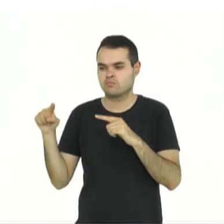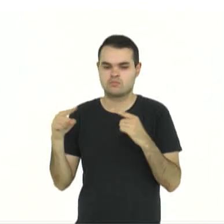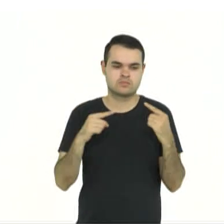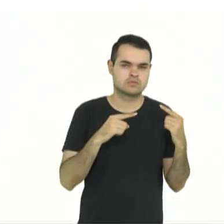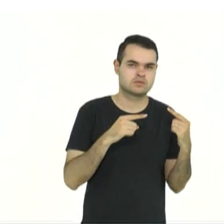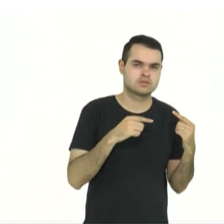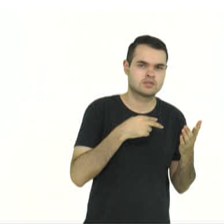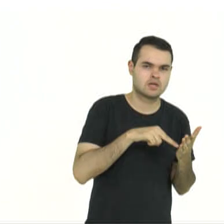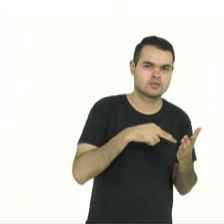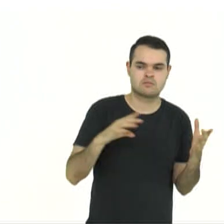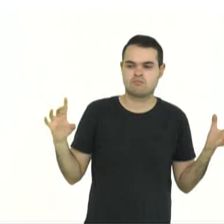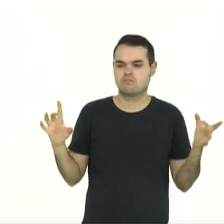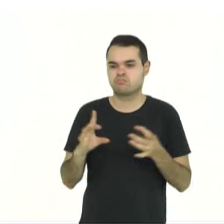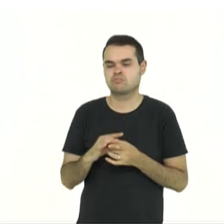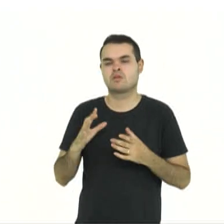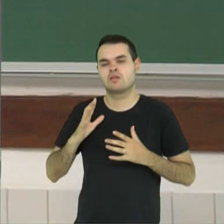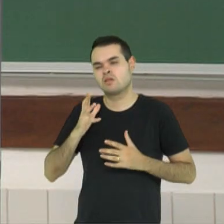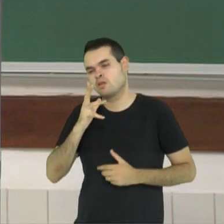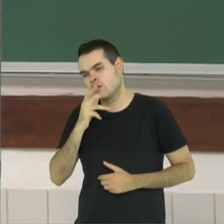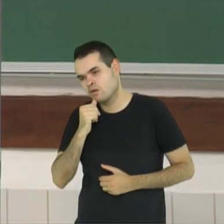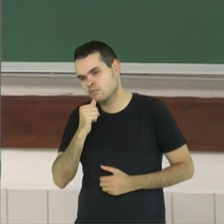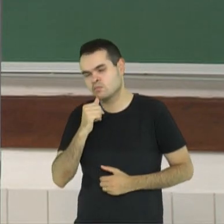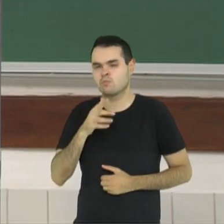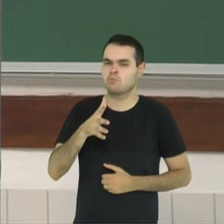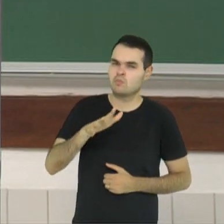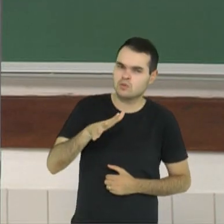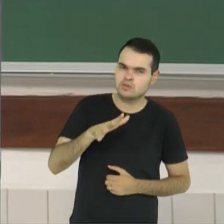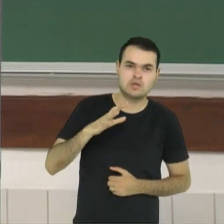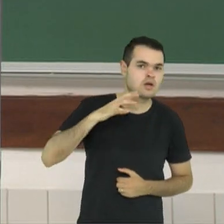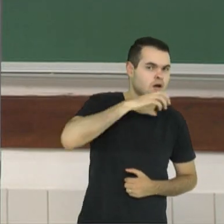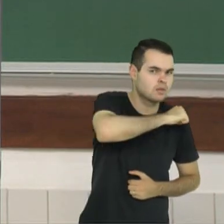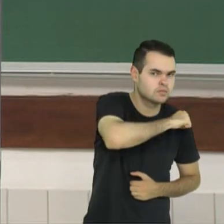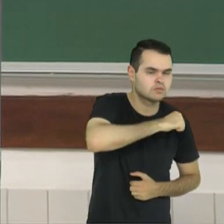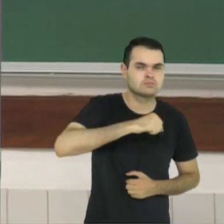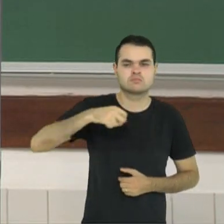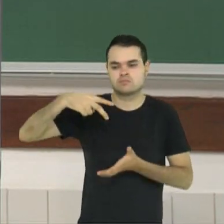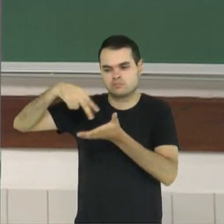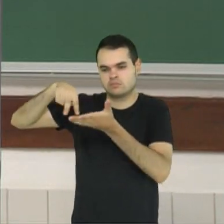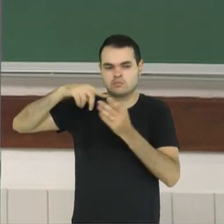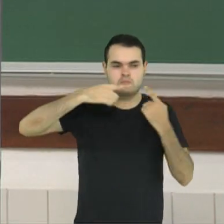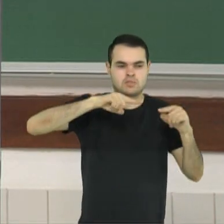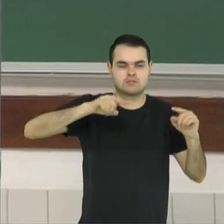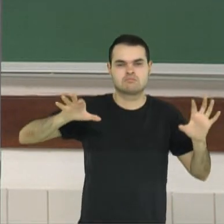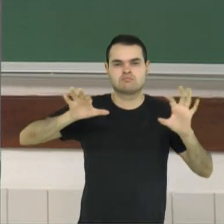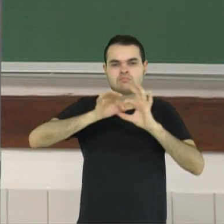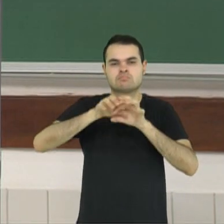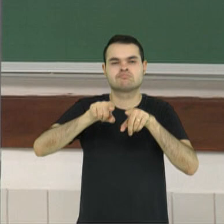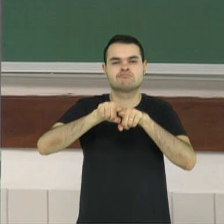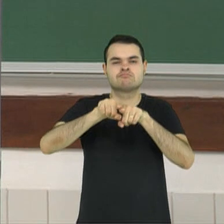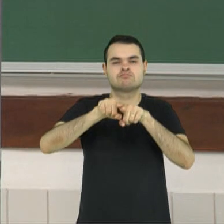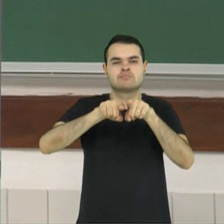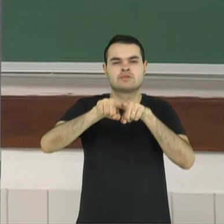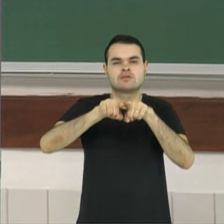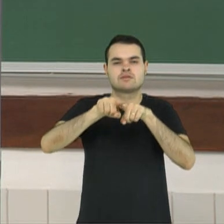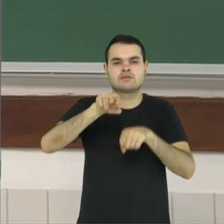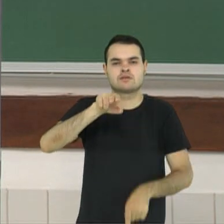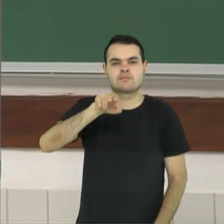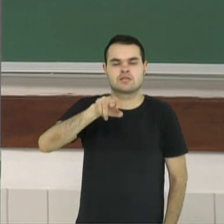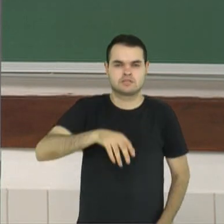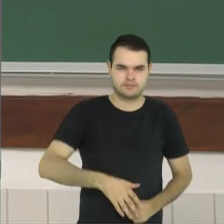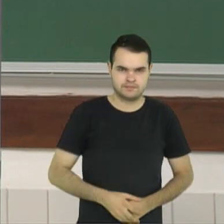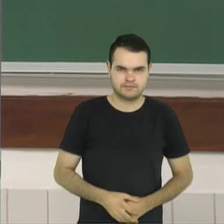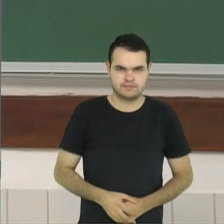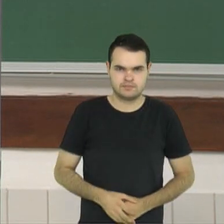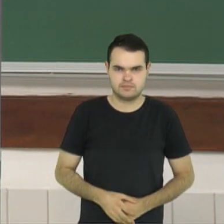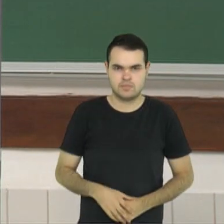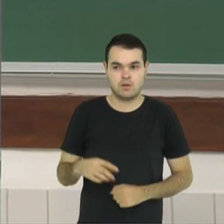música, lento, moderado e rápido. Ou seja, dança e música são irmãs, elas sempre vão estar abraçadas. Se a música é